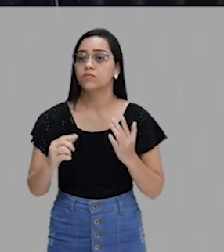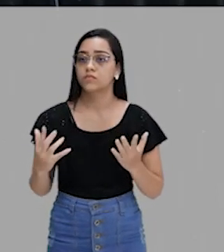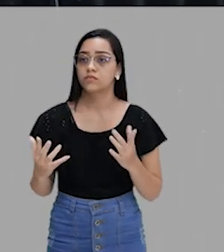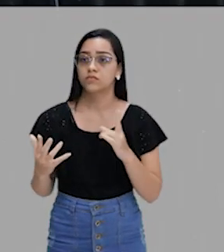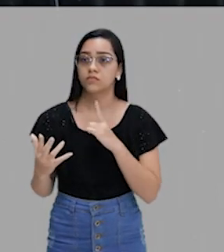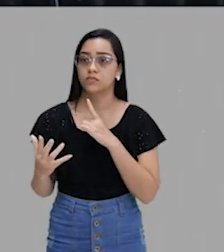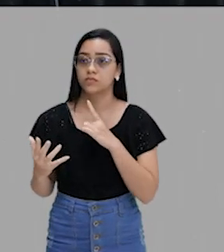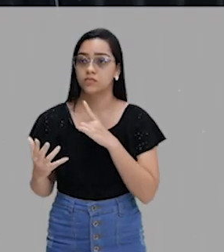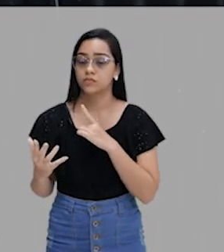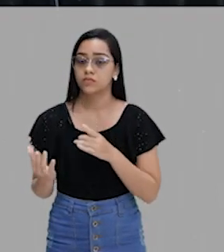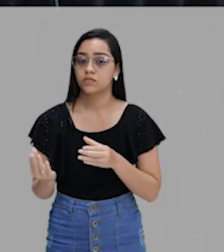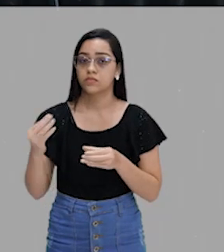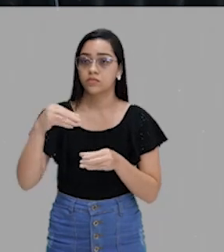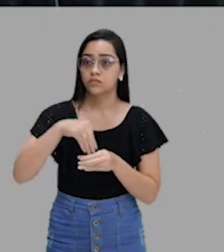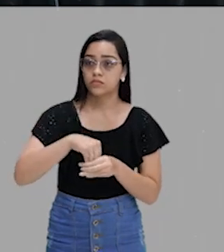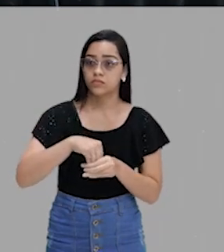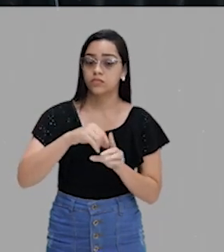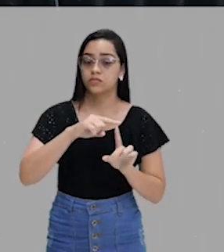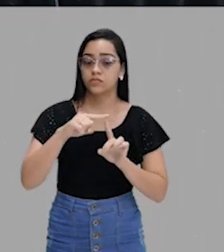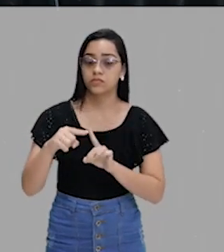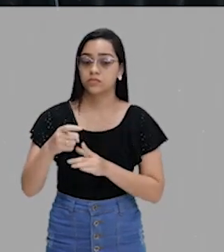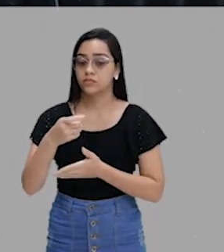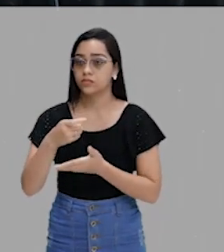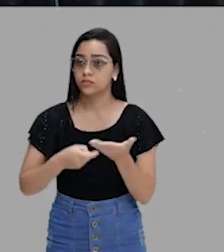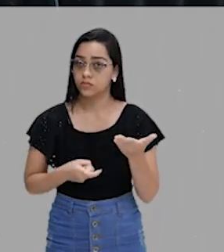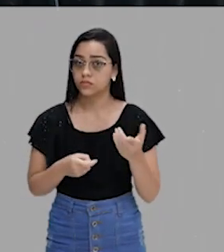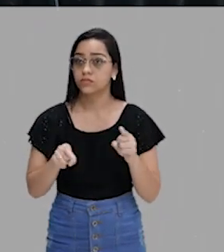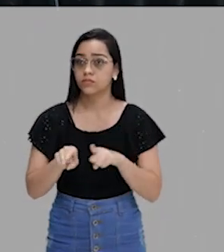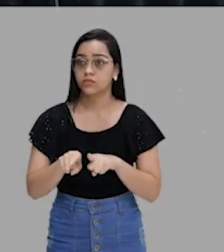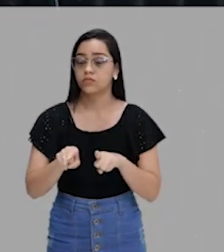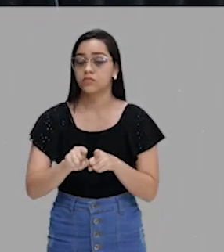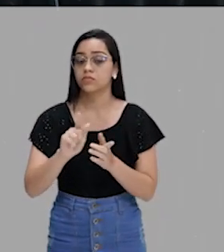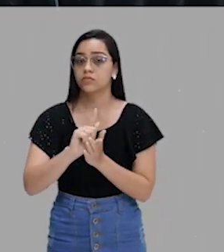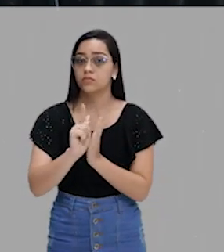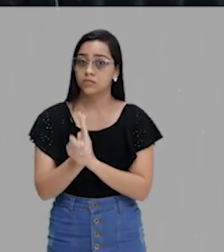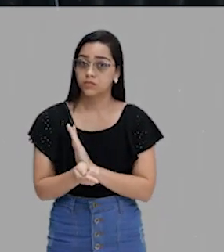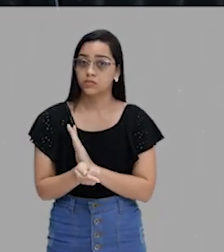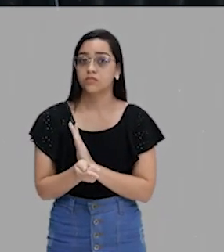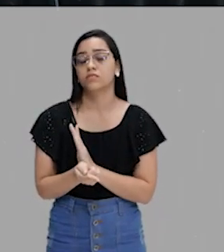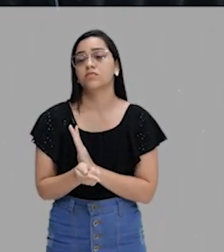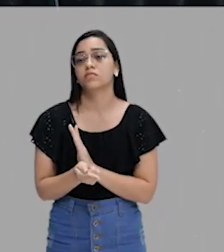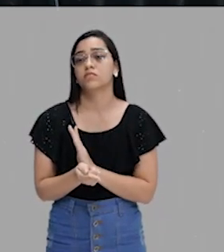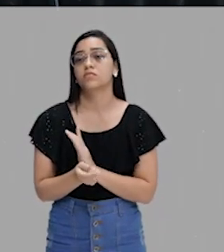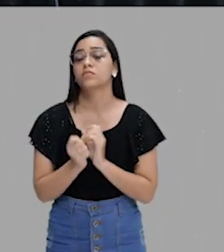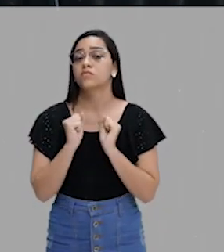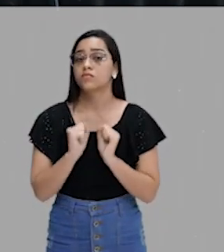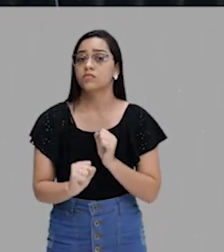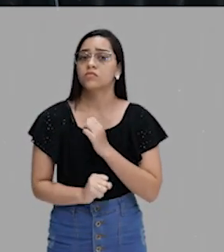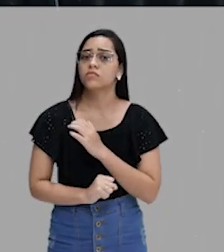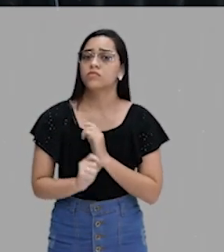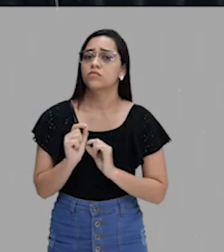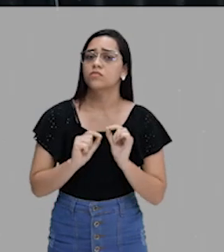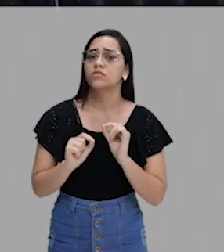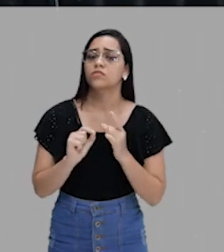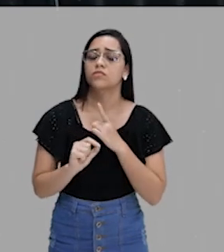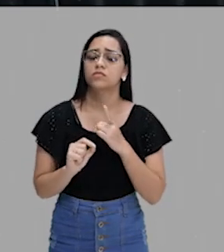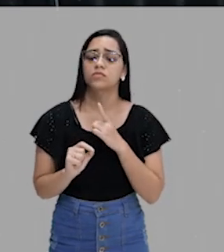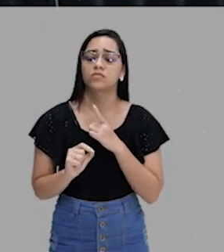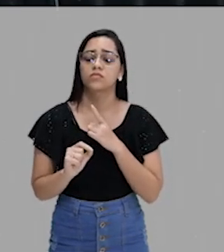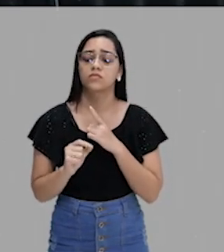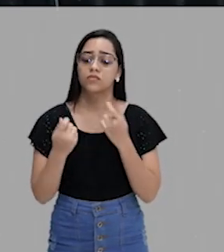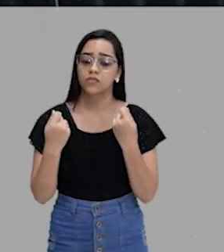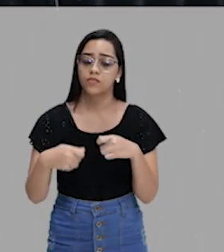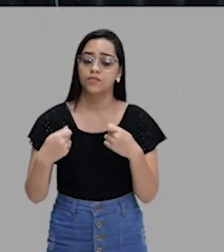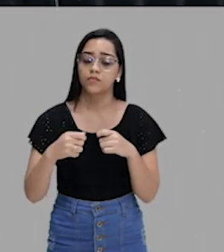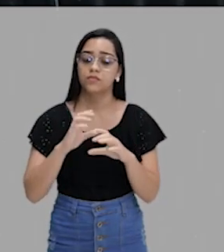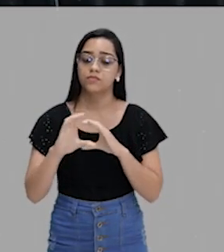a carta está dentro do tipo de texto expositivo e é um gênero que satisfaz uma